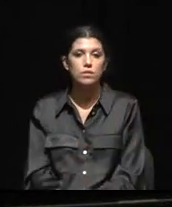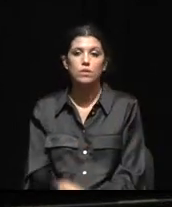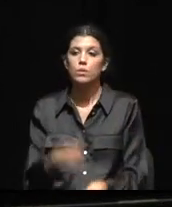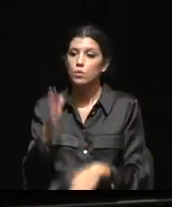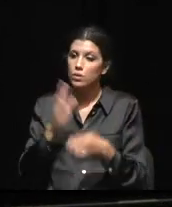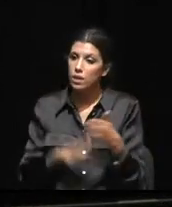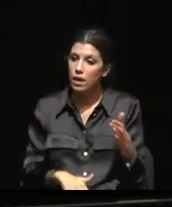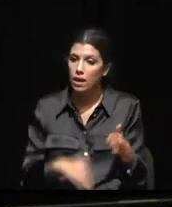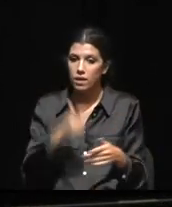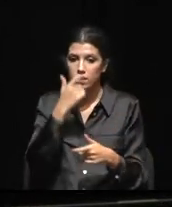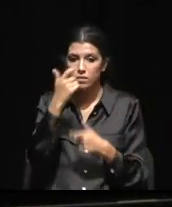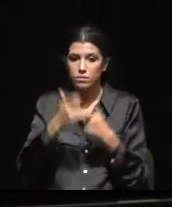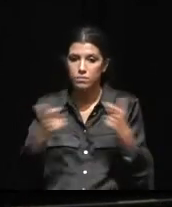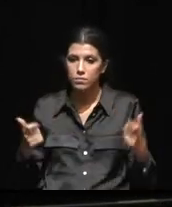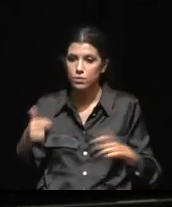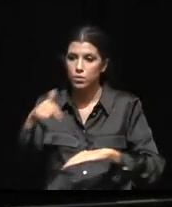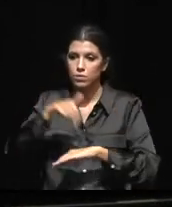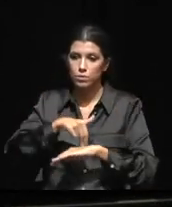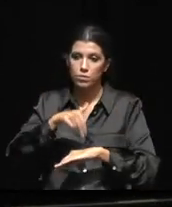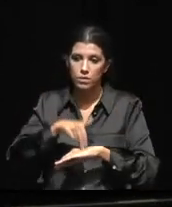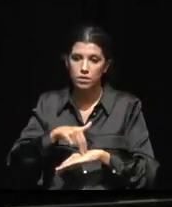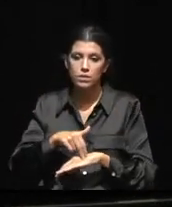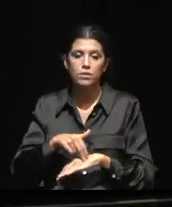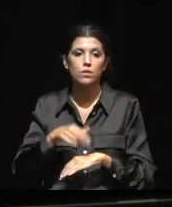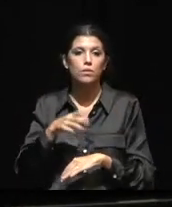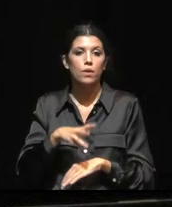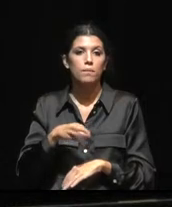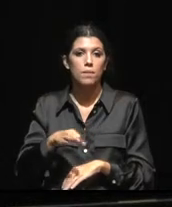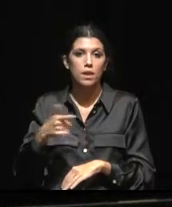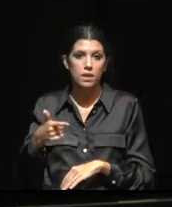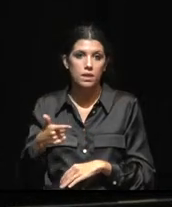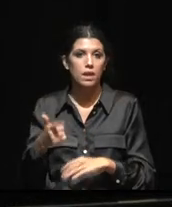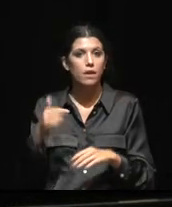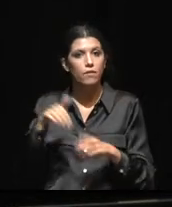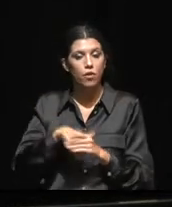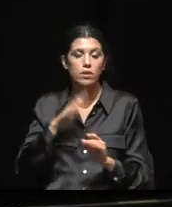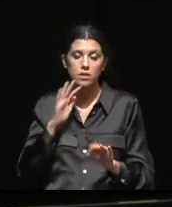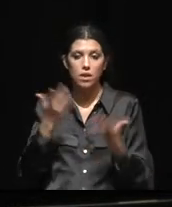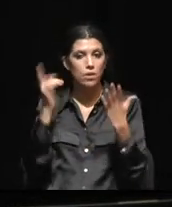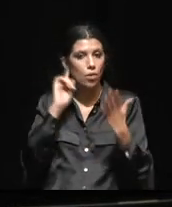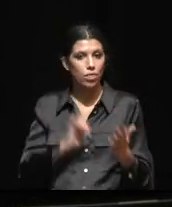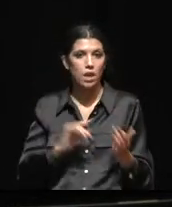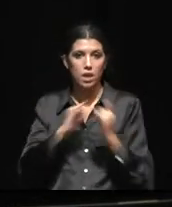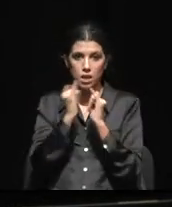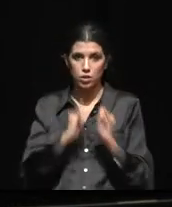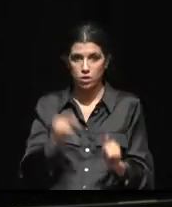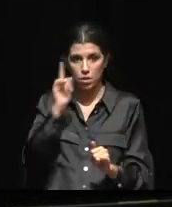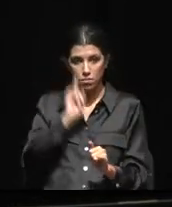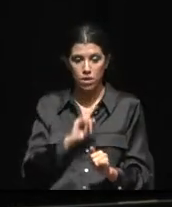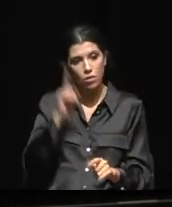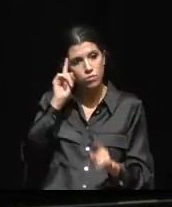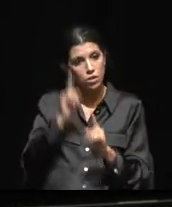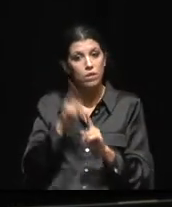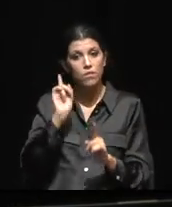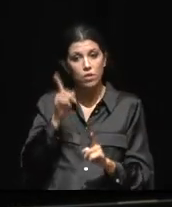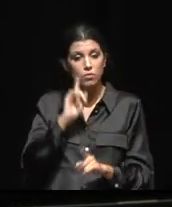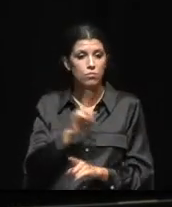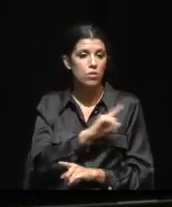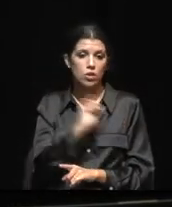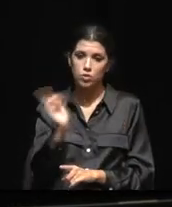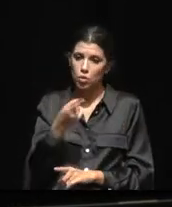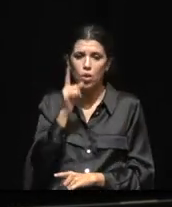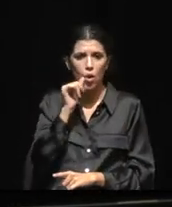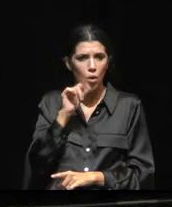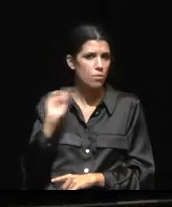caros colegas público presente nesta sessão plenária o mpt apresenta um voto de saudação ao dia internacional da mulher com o propósito de homenagear todas as mulheres e